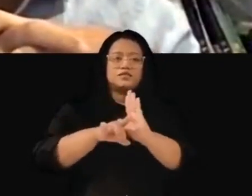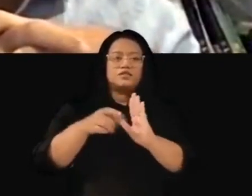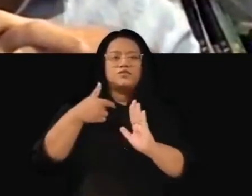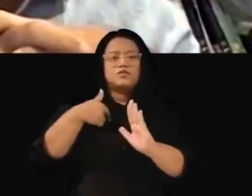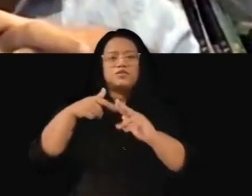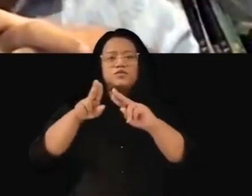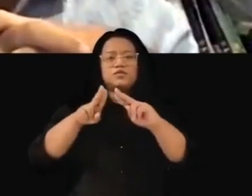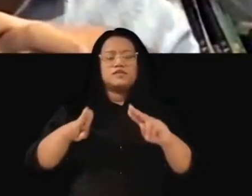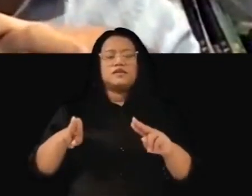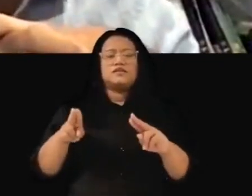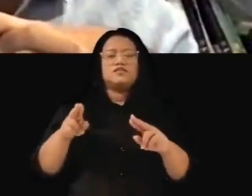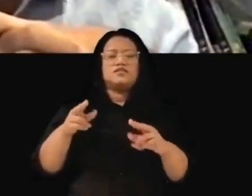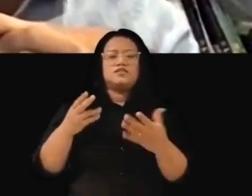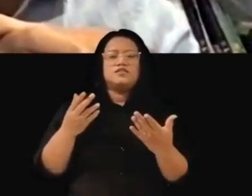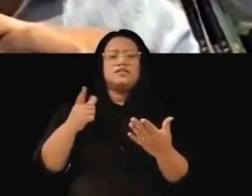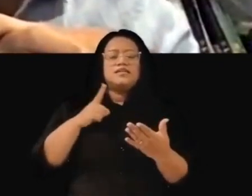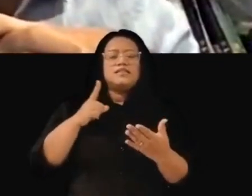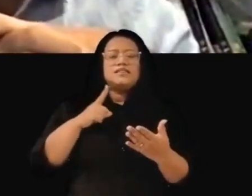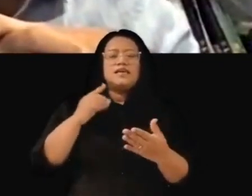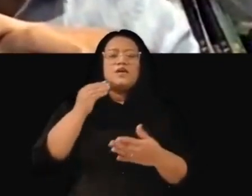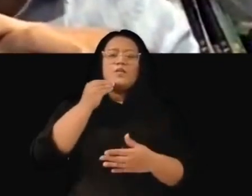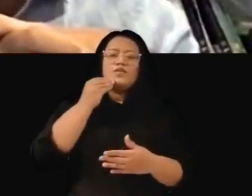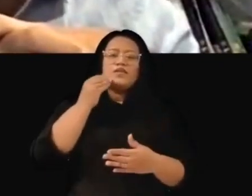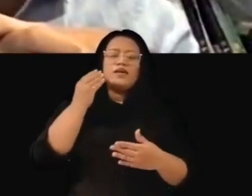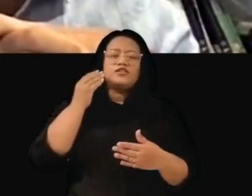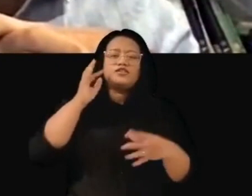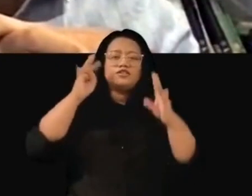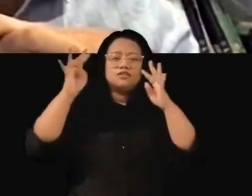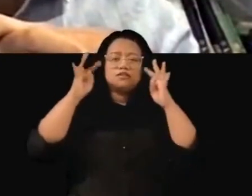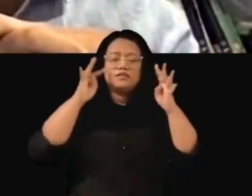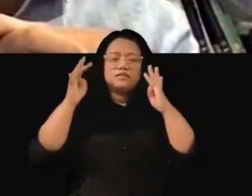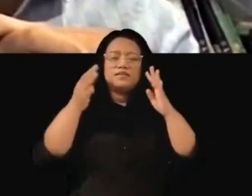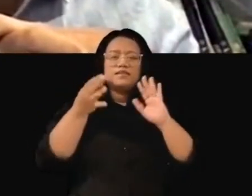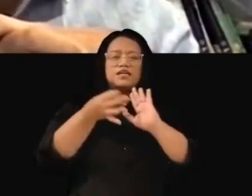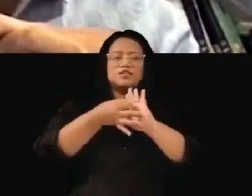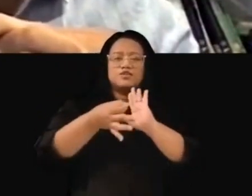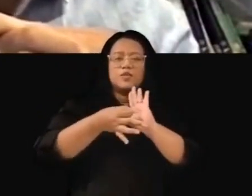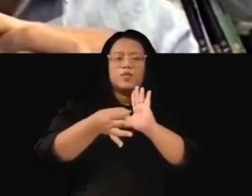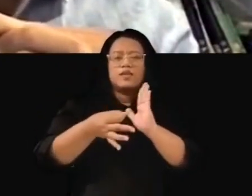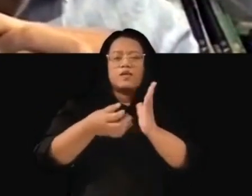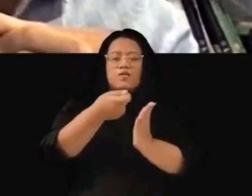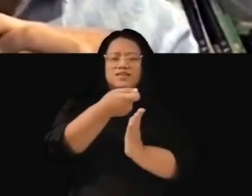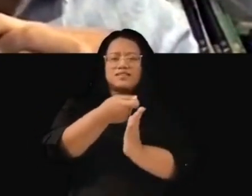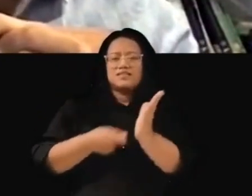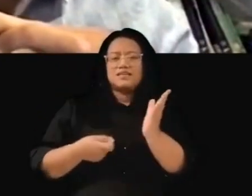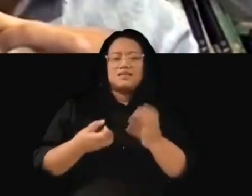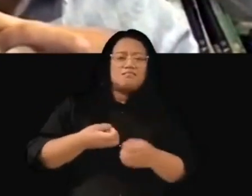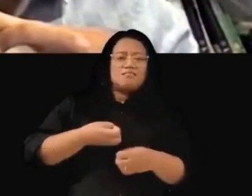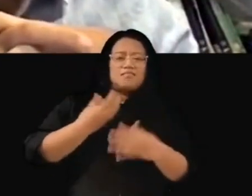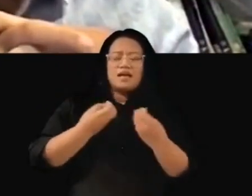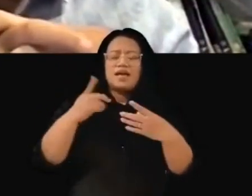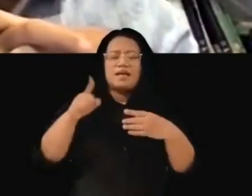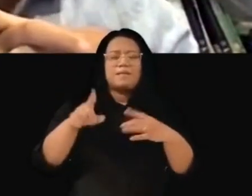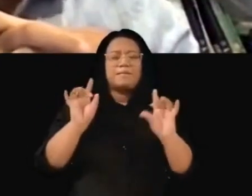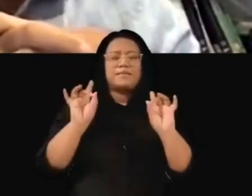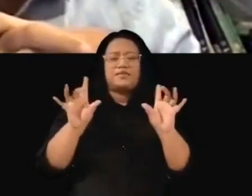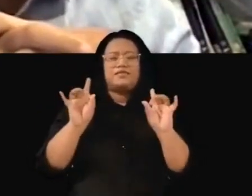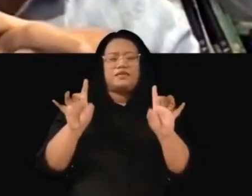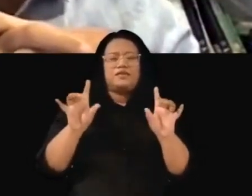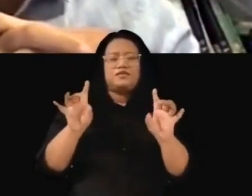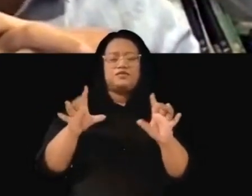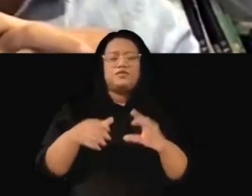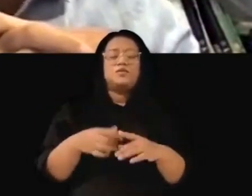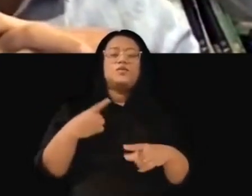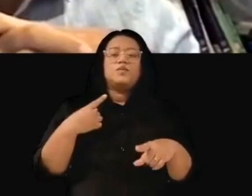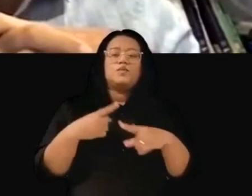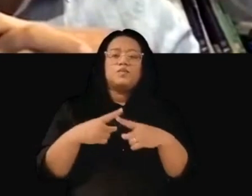universidade, e que temos a oportunidade de refletir e de emitir opinião de maneira escrita, eu acho isso um privilégio de todos nós, porque nós